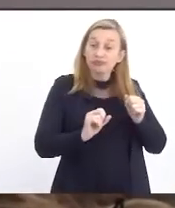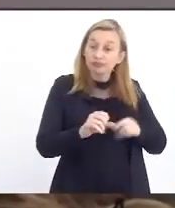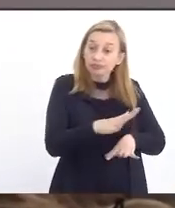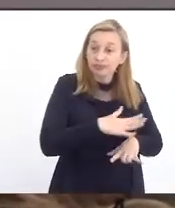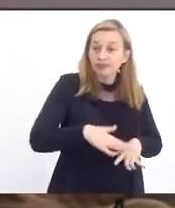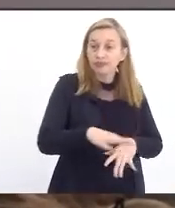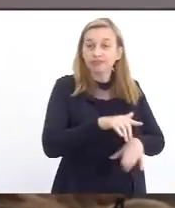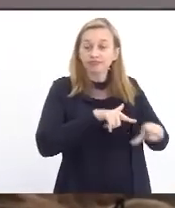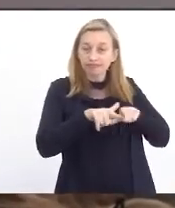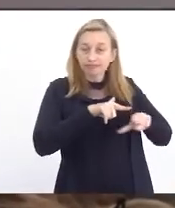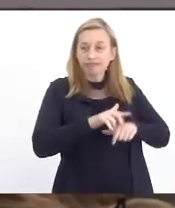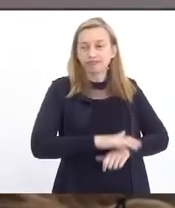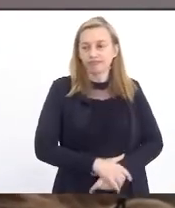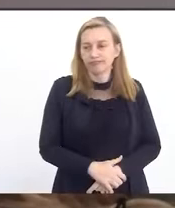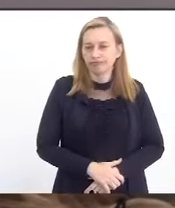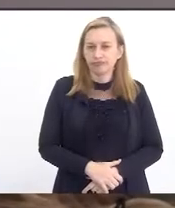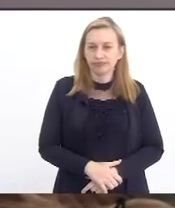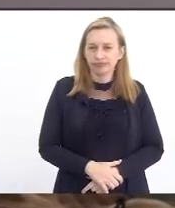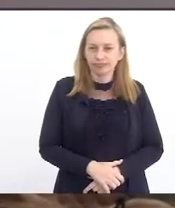atuação.